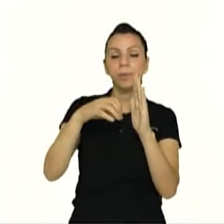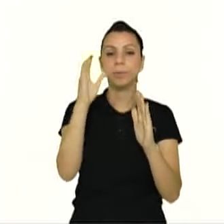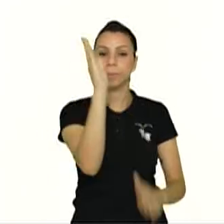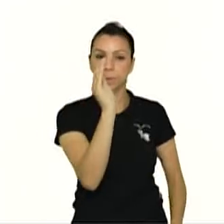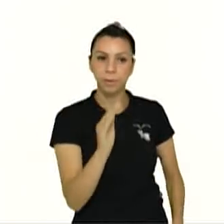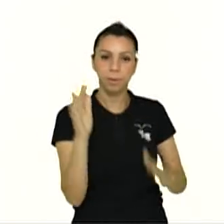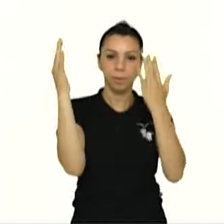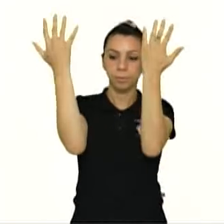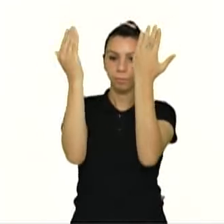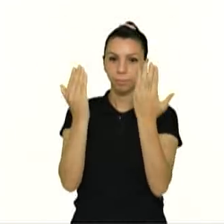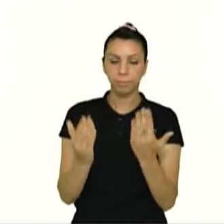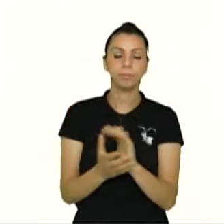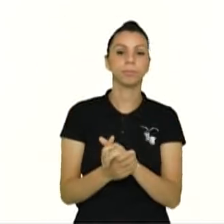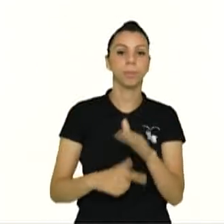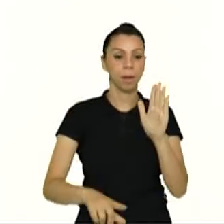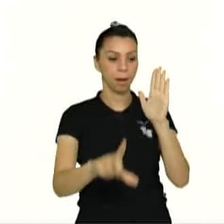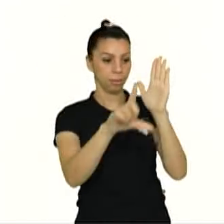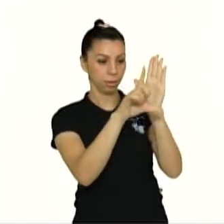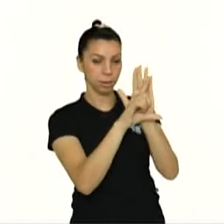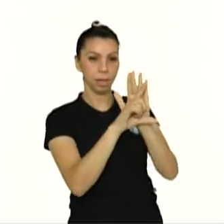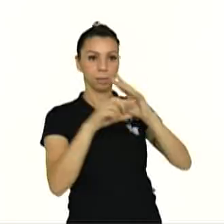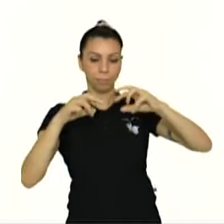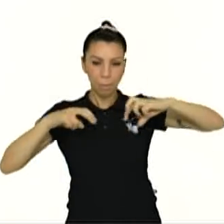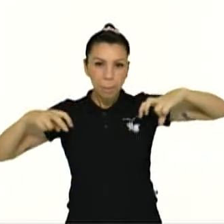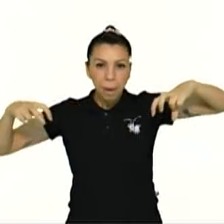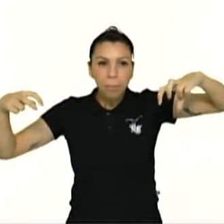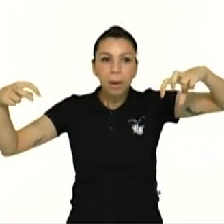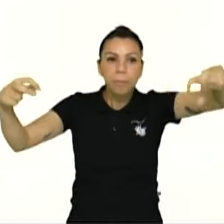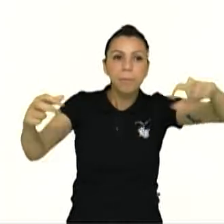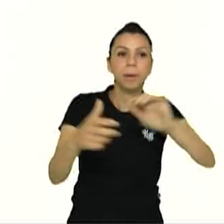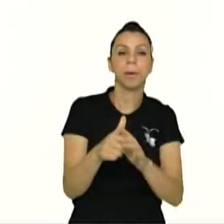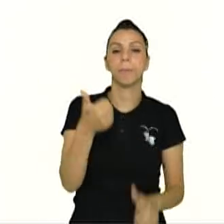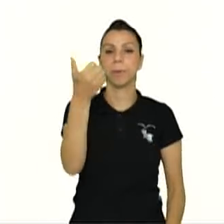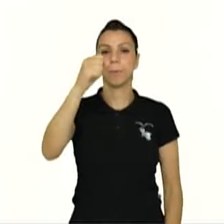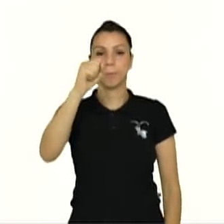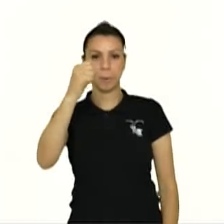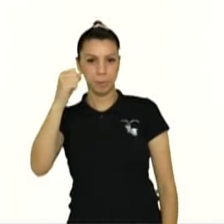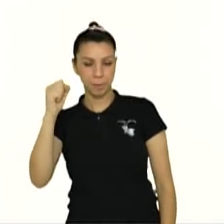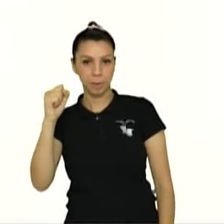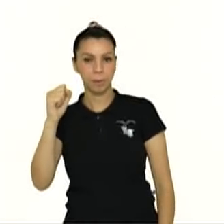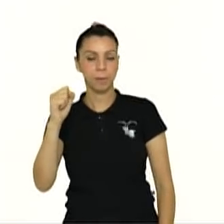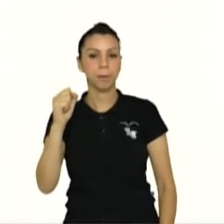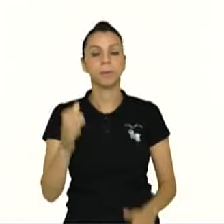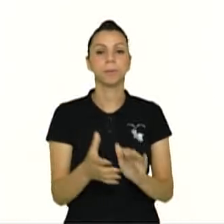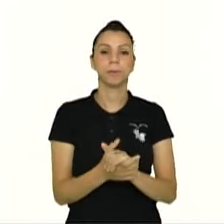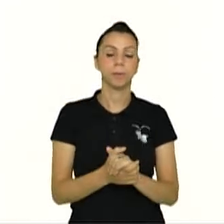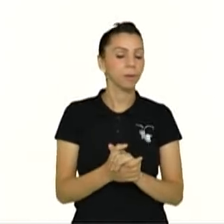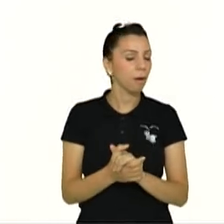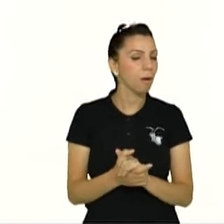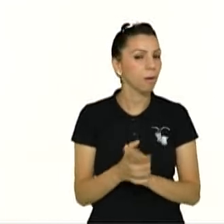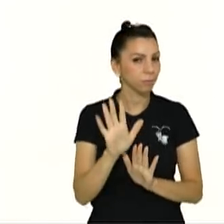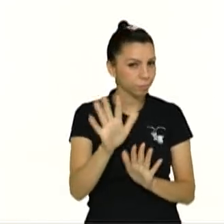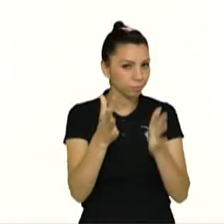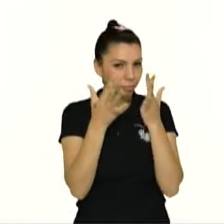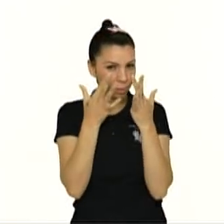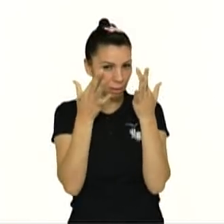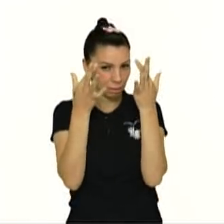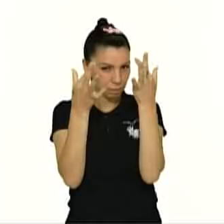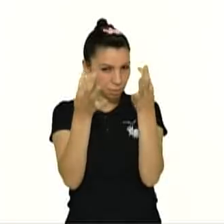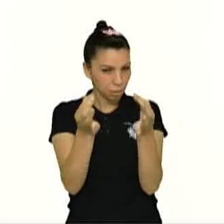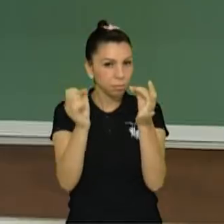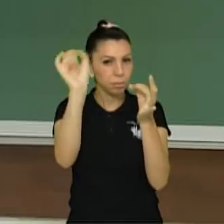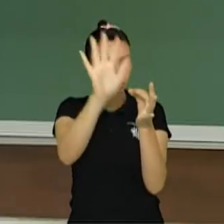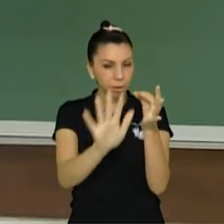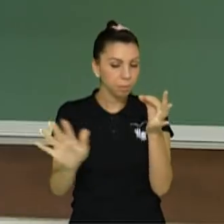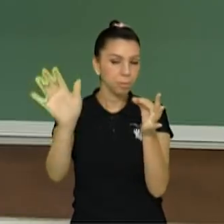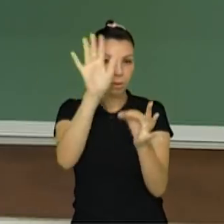de assinar a lei que aboliu a escravidão no país em 1888. Quero chamar um detalhezinho dessa imagem que eu